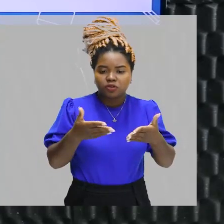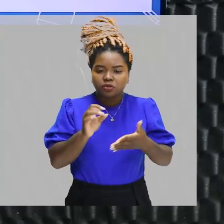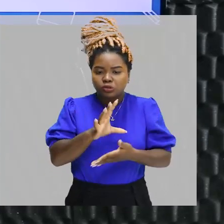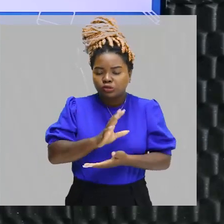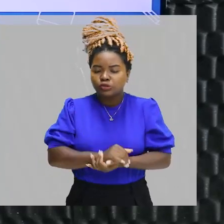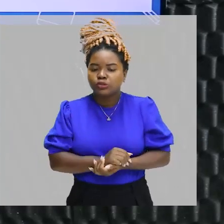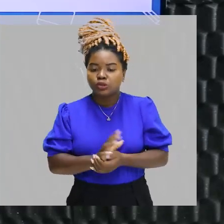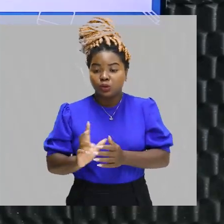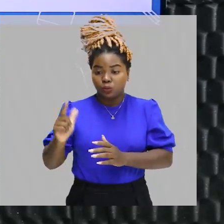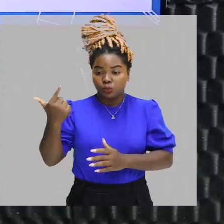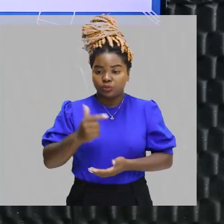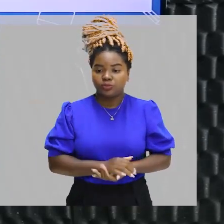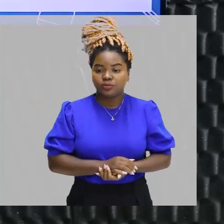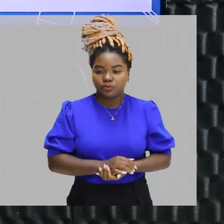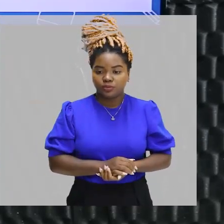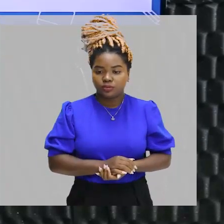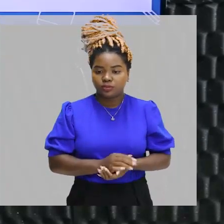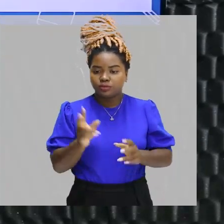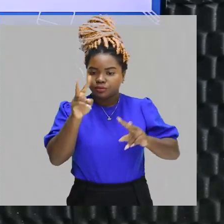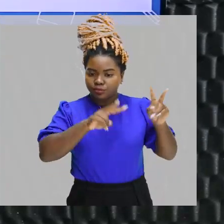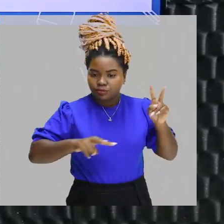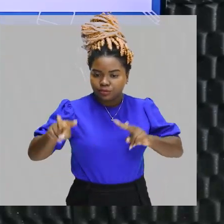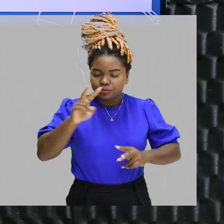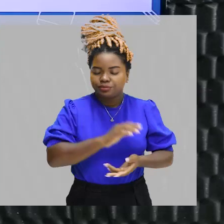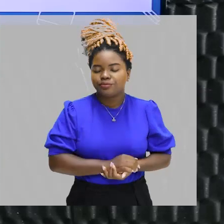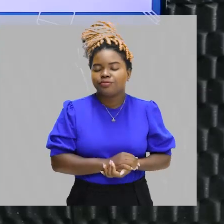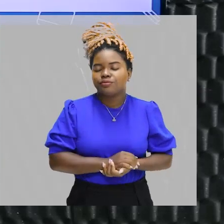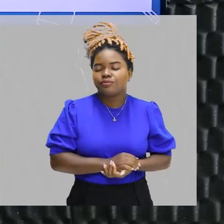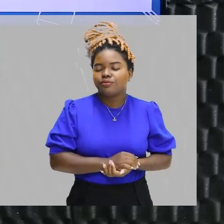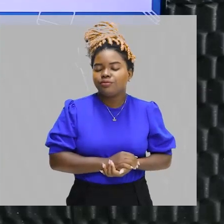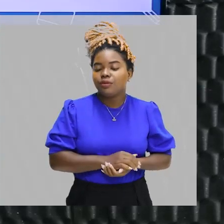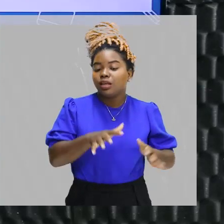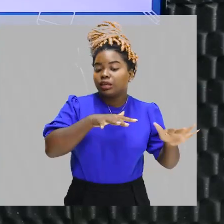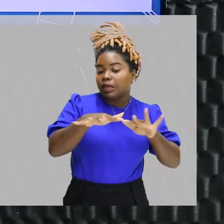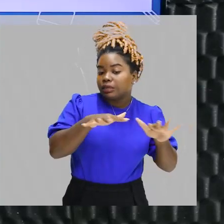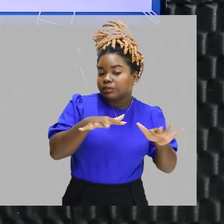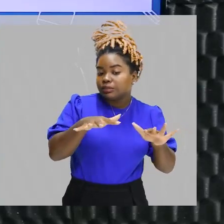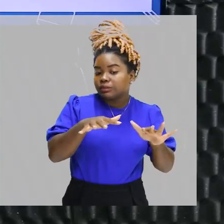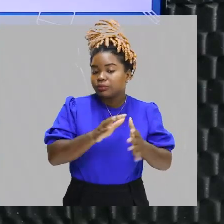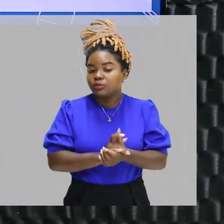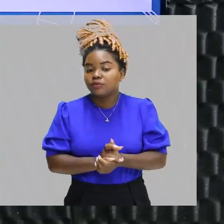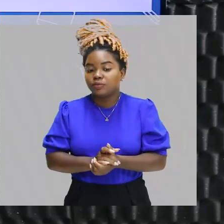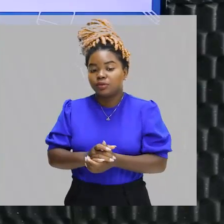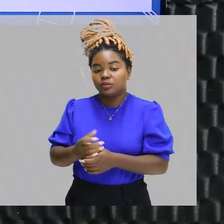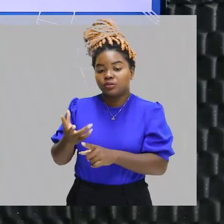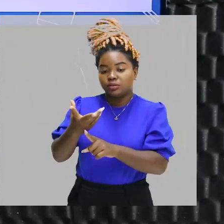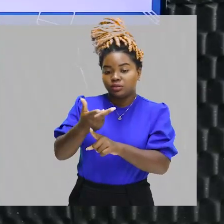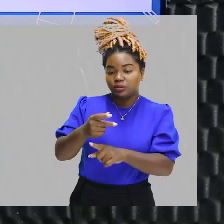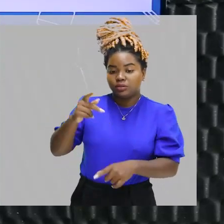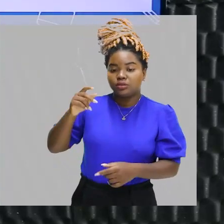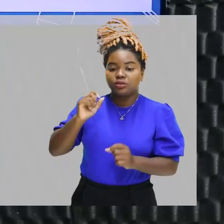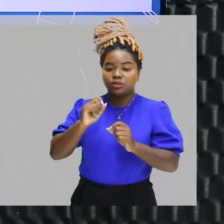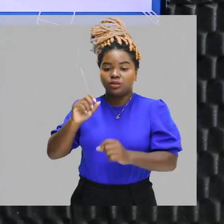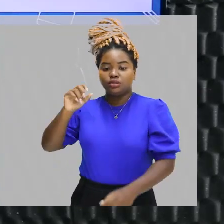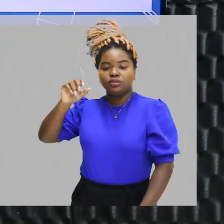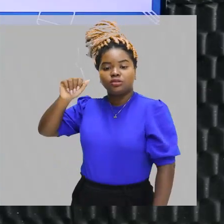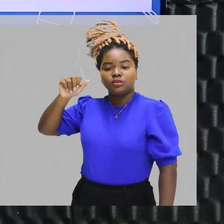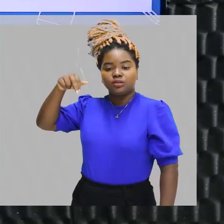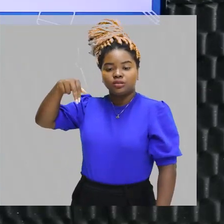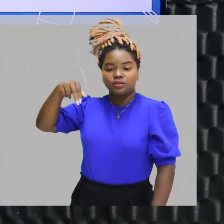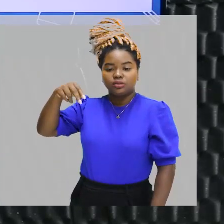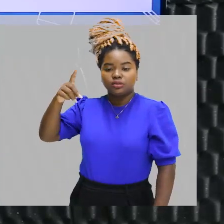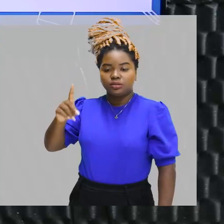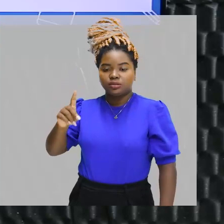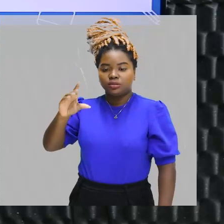outras que vão surgindo, mas que são visuais. Então, esse movimento, por exemplo, do Arts and Crafts, que acontece na Grã-Bretanha, ele